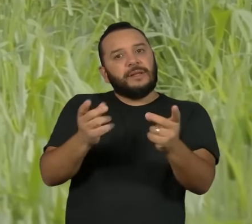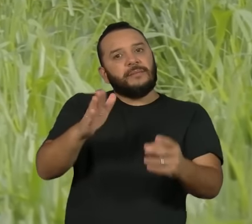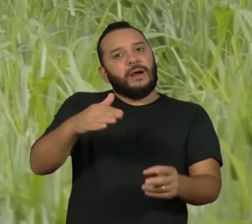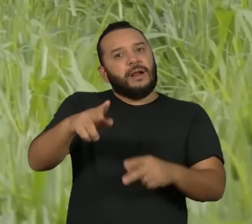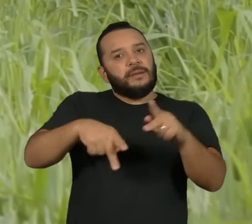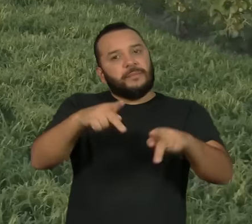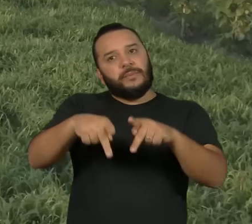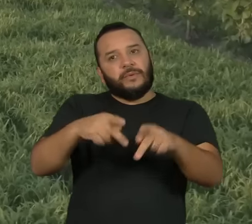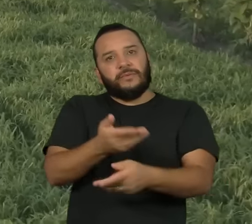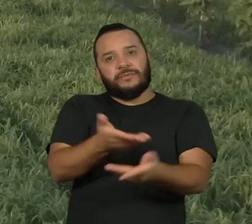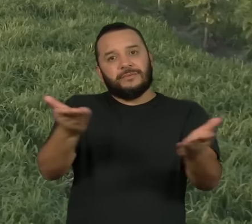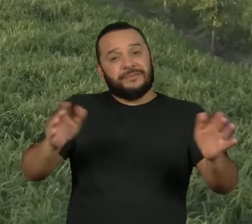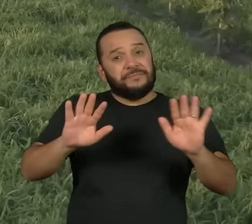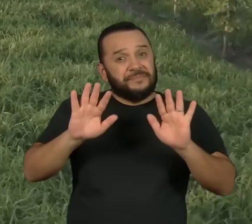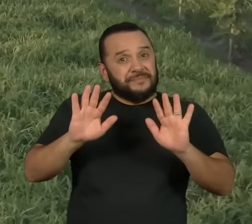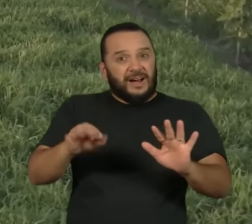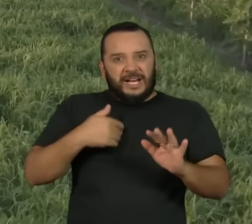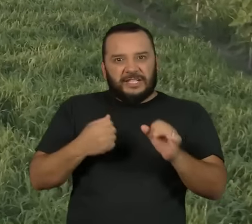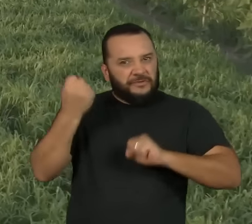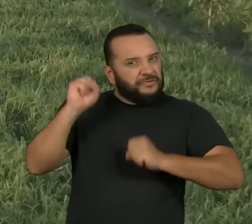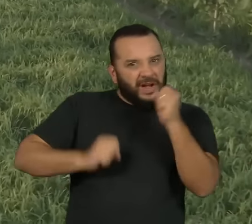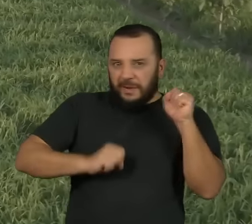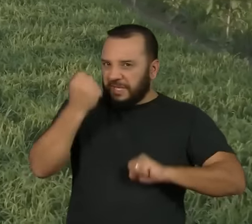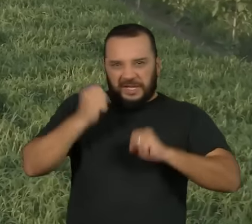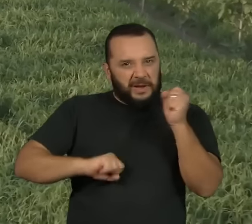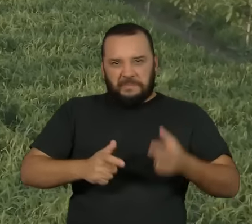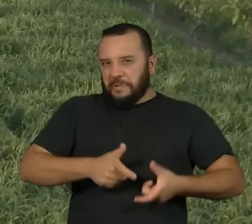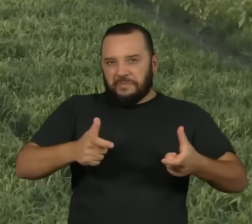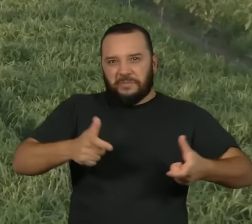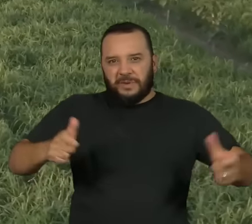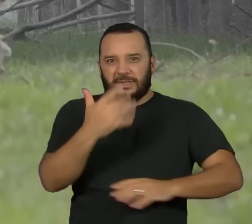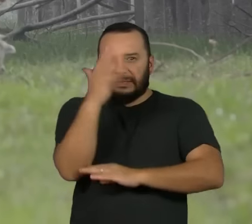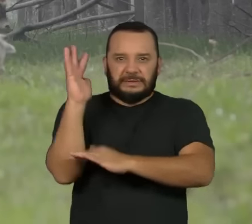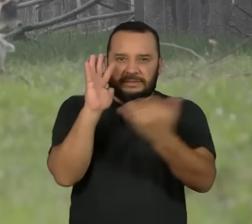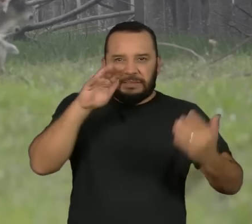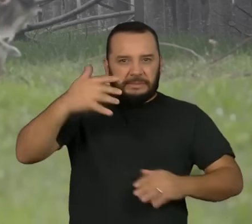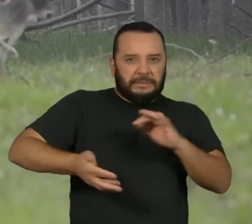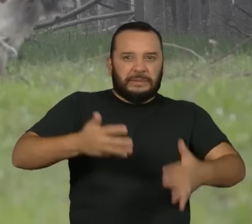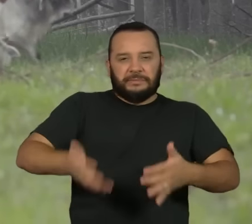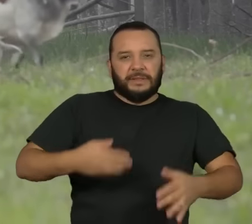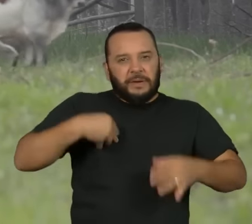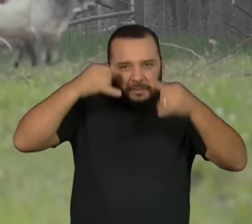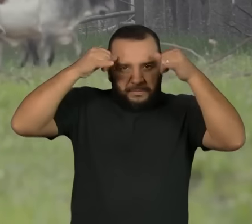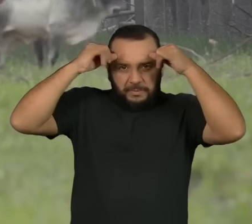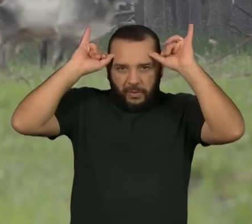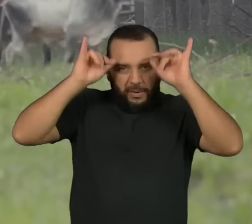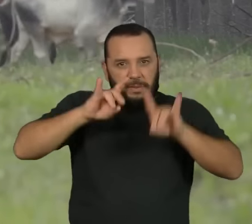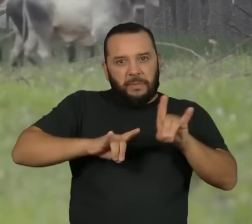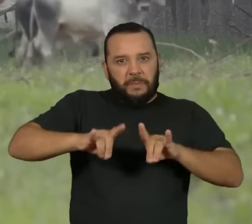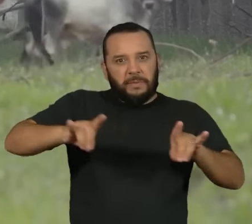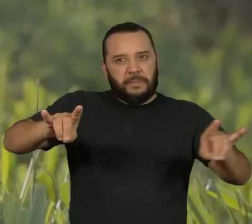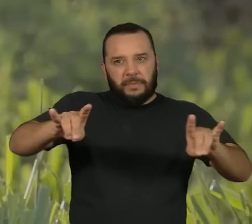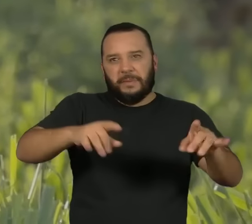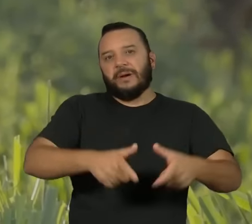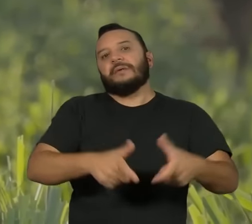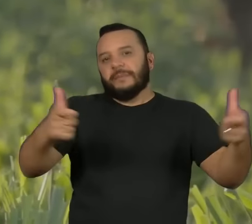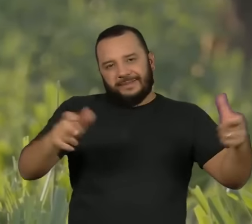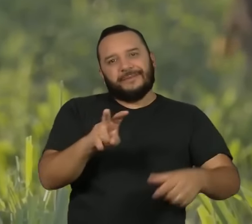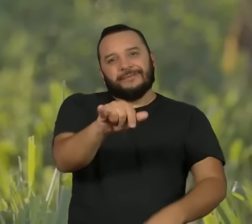medida poderá estimular ainda mais os desmatamentos para aumentar as áreas de criação de gado a qualquer custo.